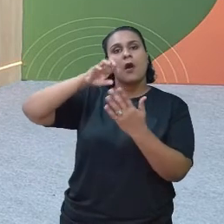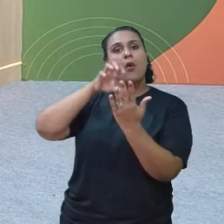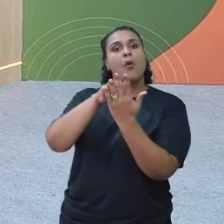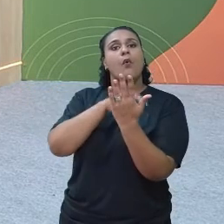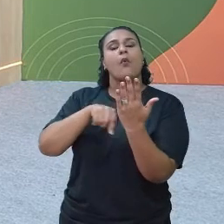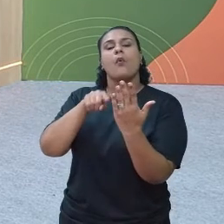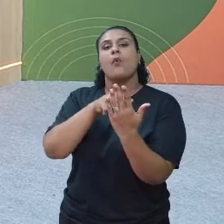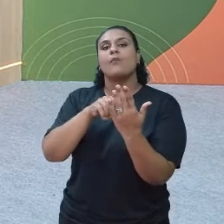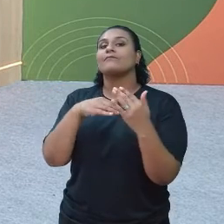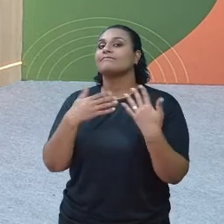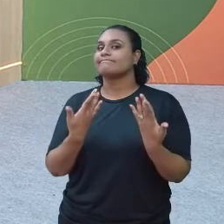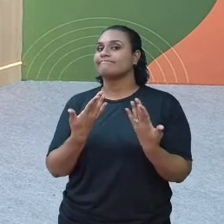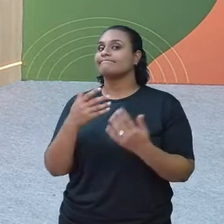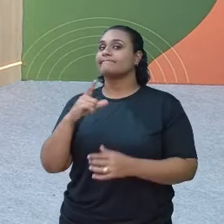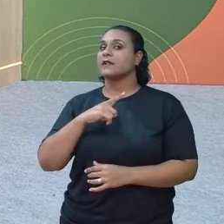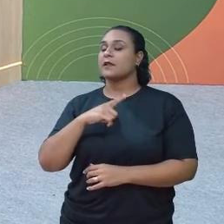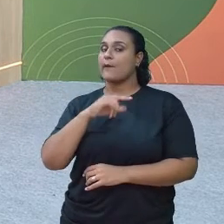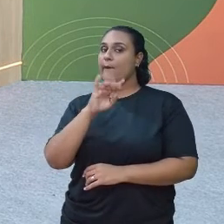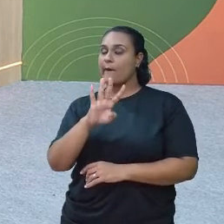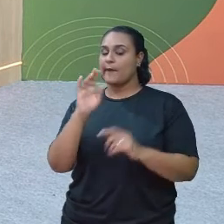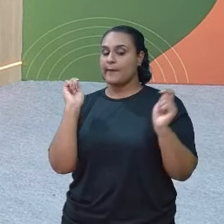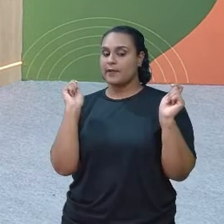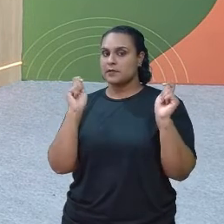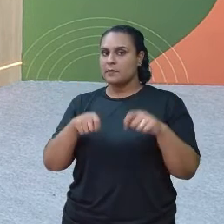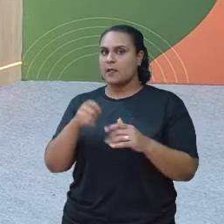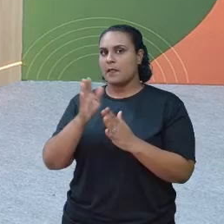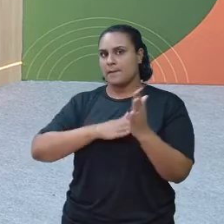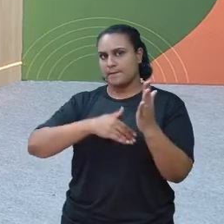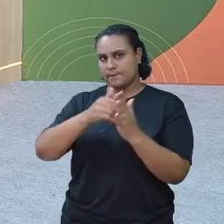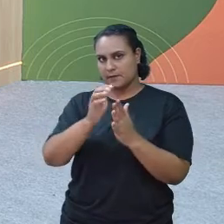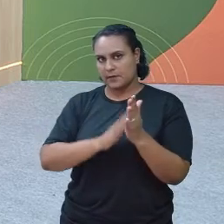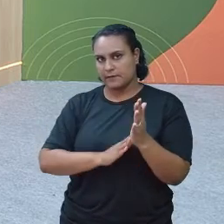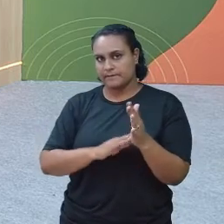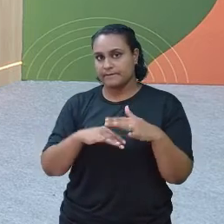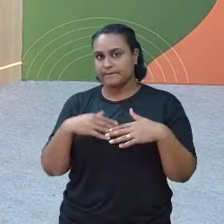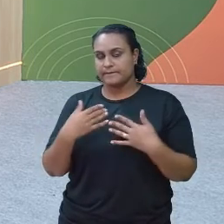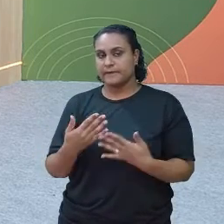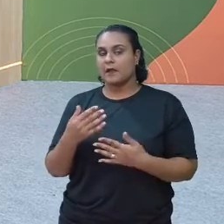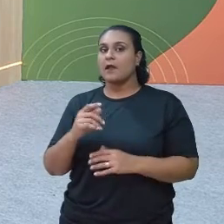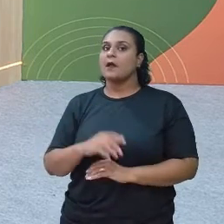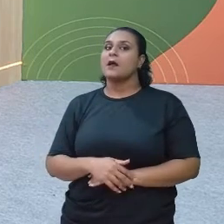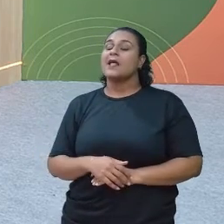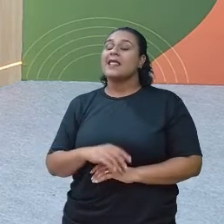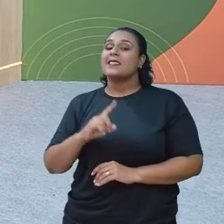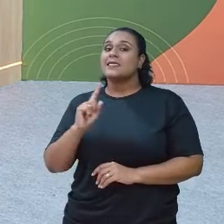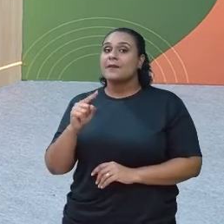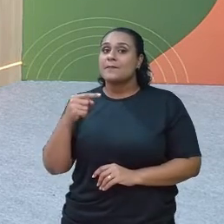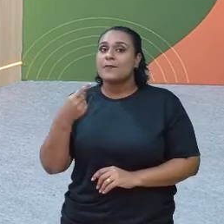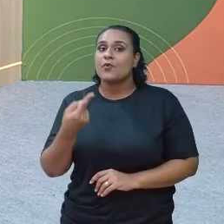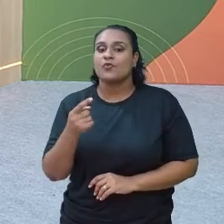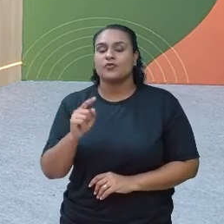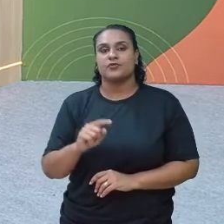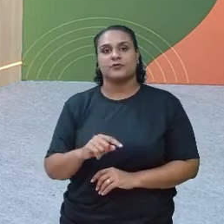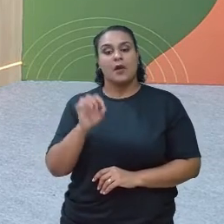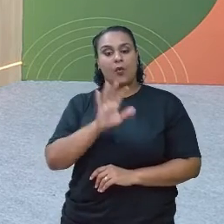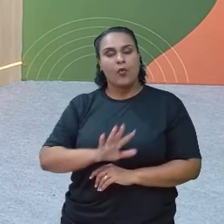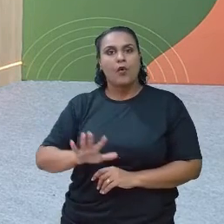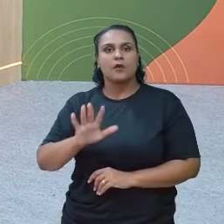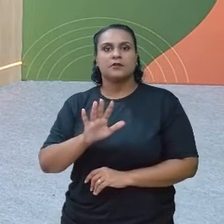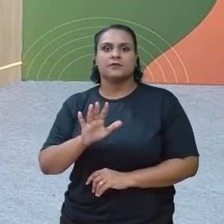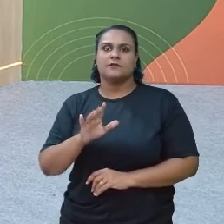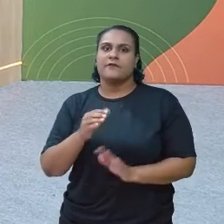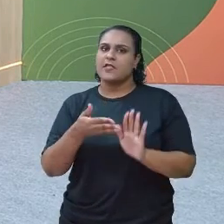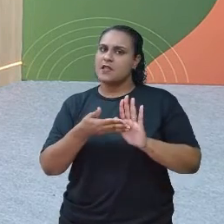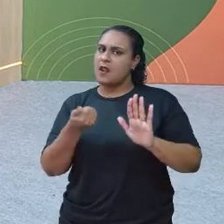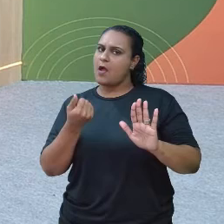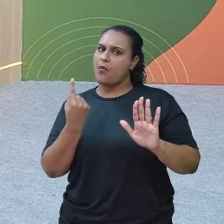te dar 4 possibilidades, 4 maneiras de pintar. Quando você passar para outra região, você vai ter menos uma,